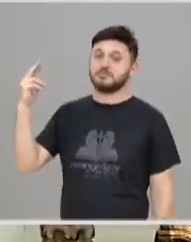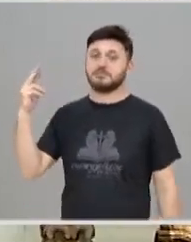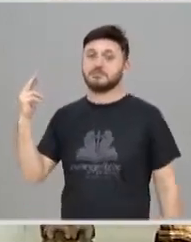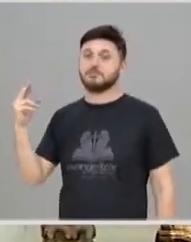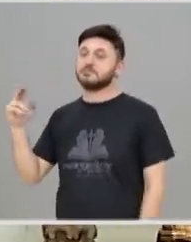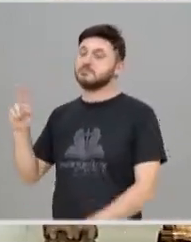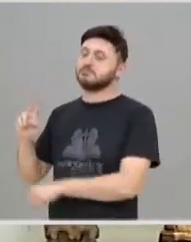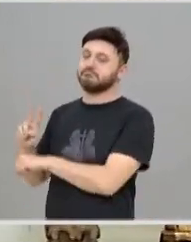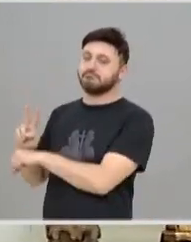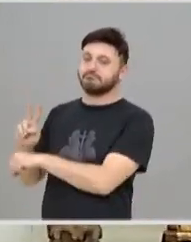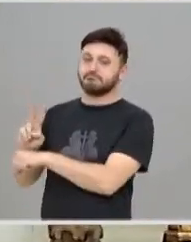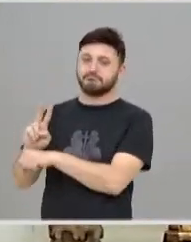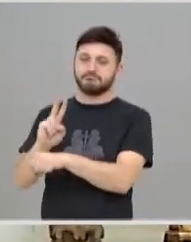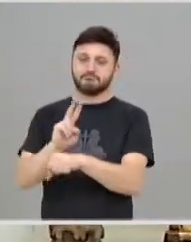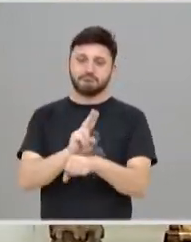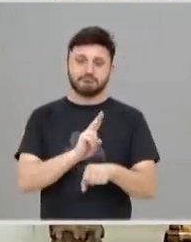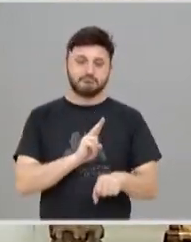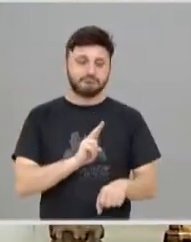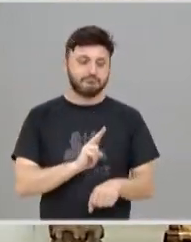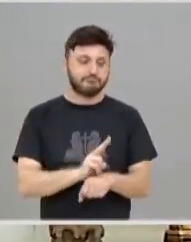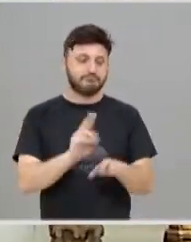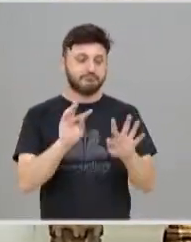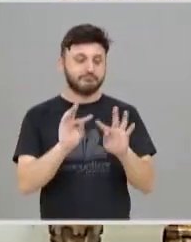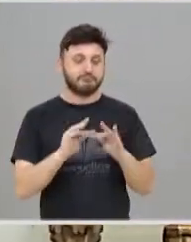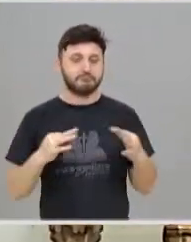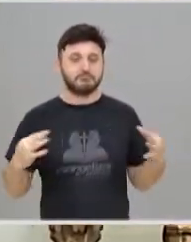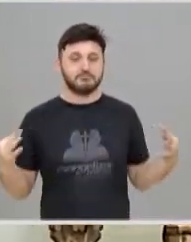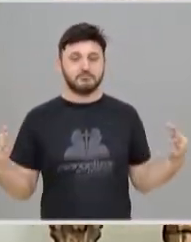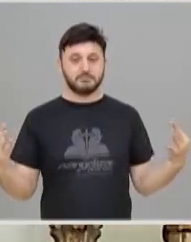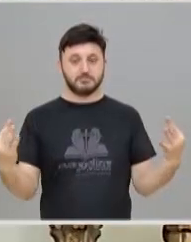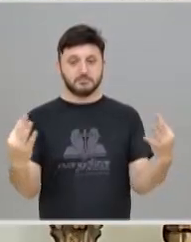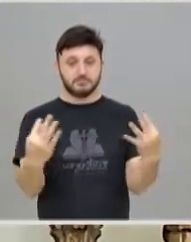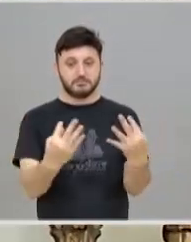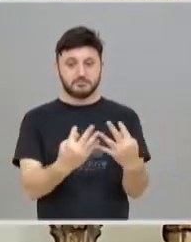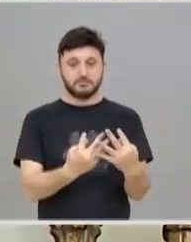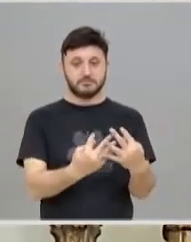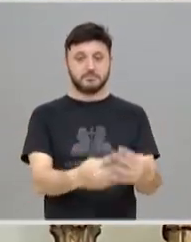protege a minha família.